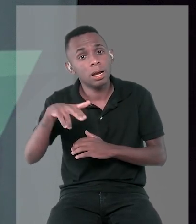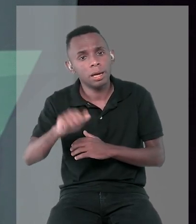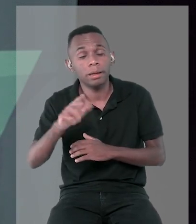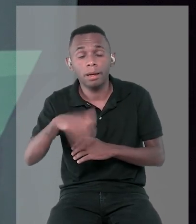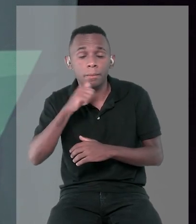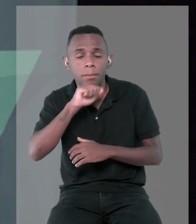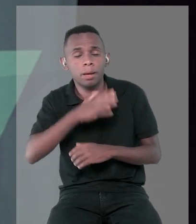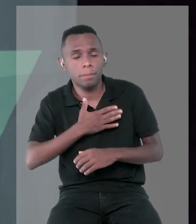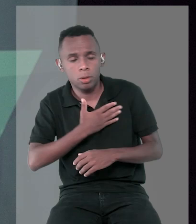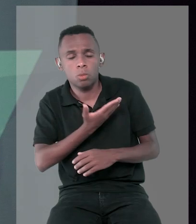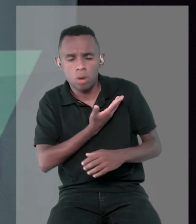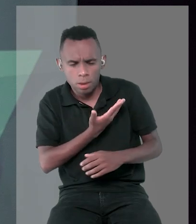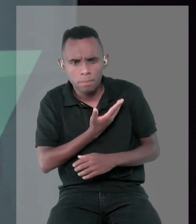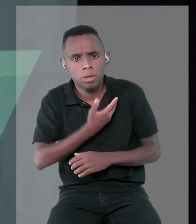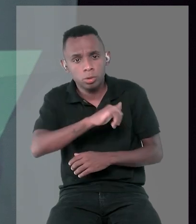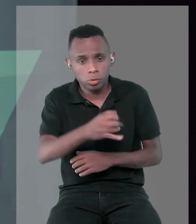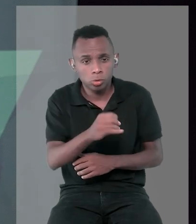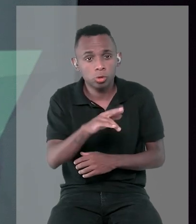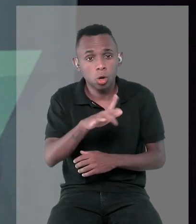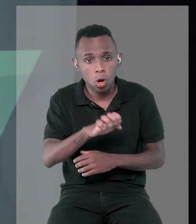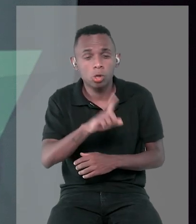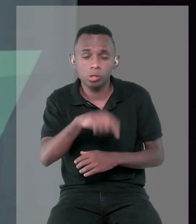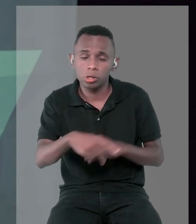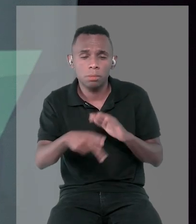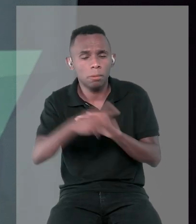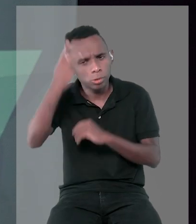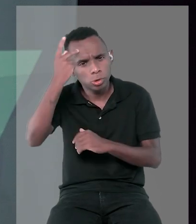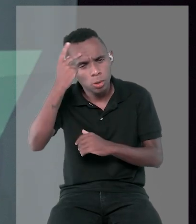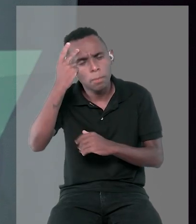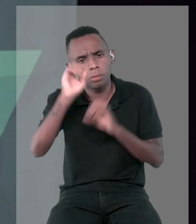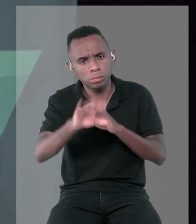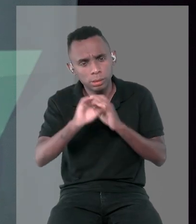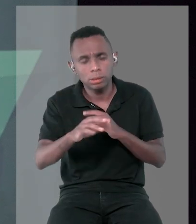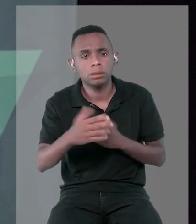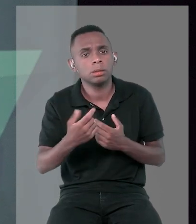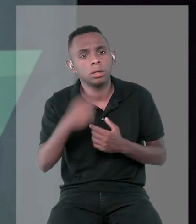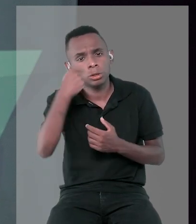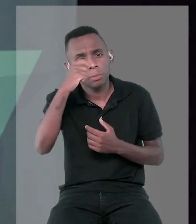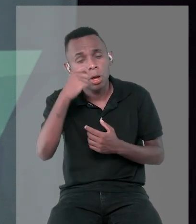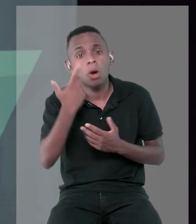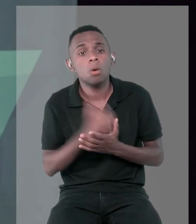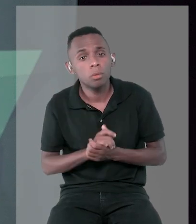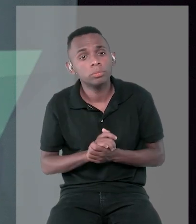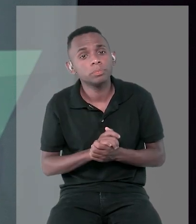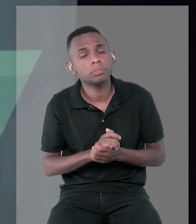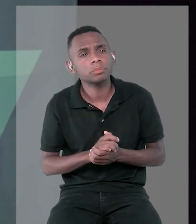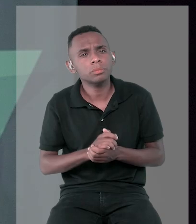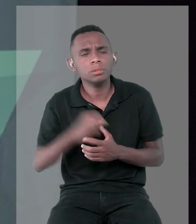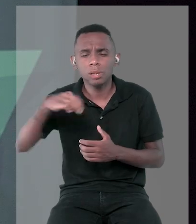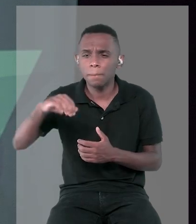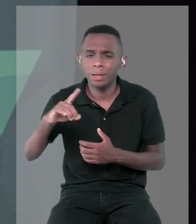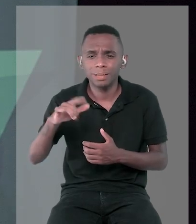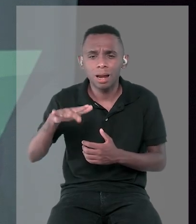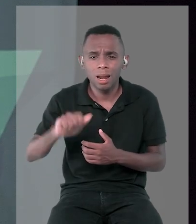mãe do grande amigo meu, Jorge Schwartz, né, de São Paulo, professor de espanhol, estudioso do Borges. A Madalena também me contou muita